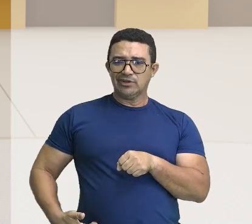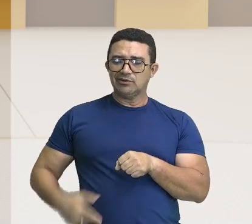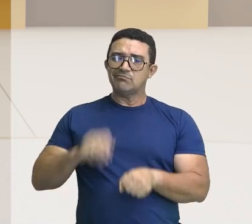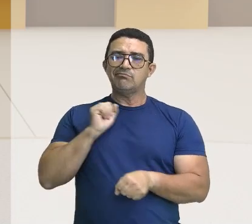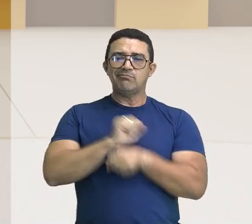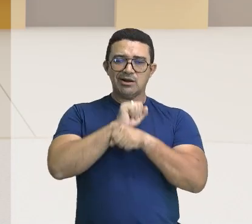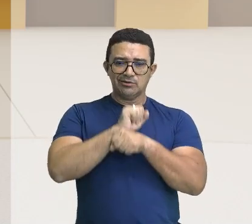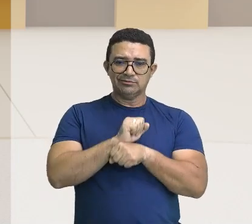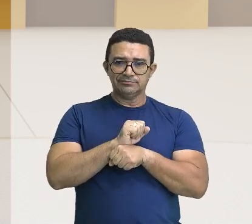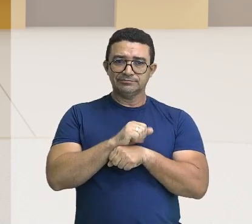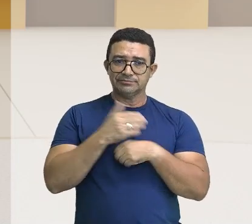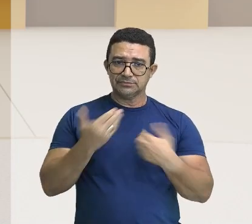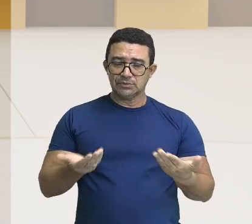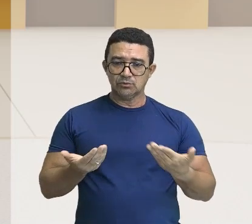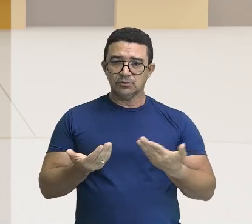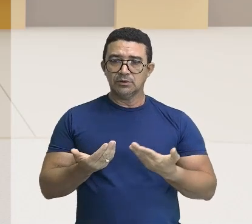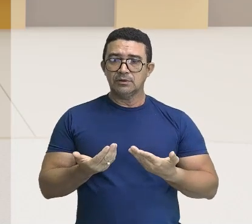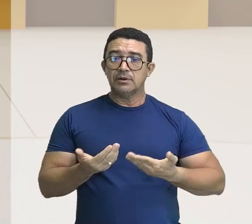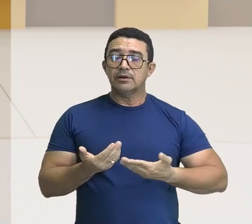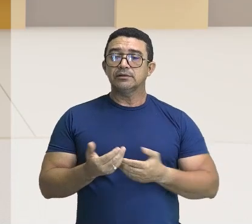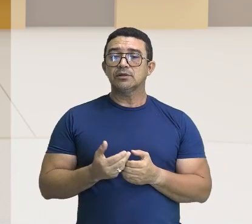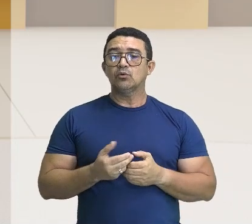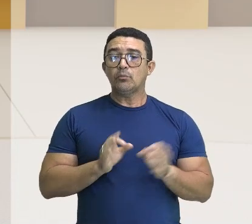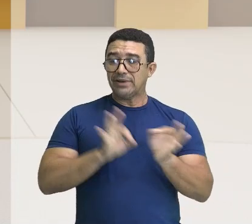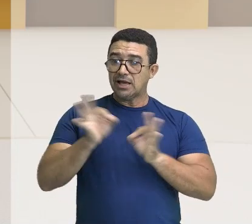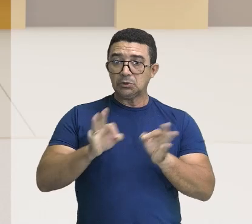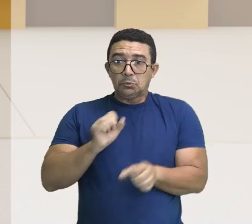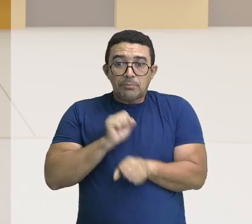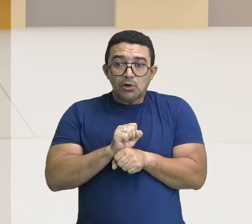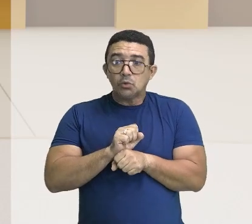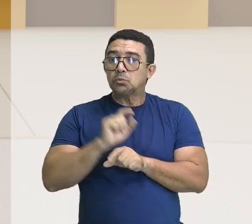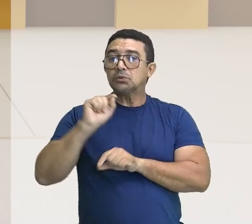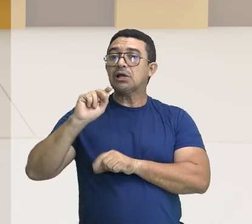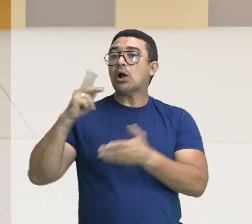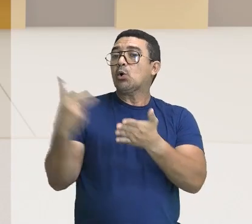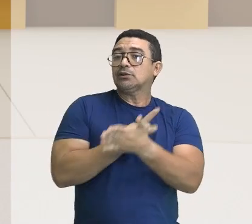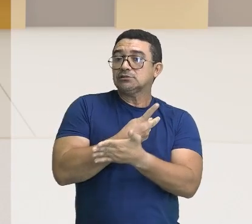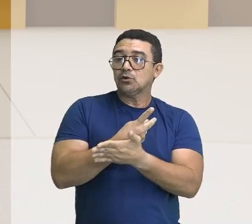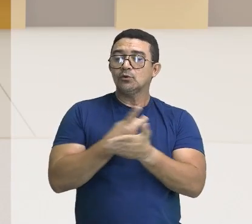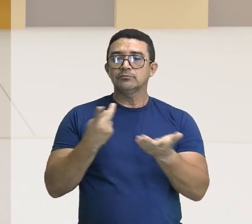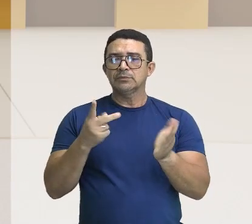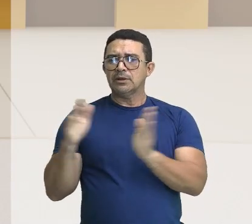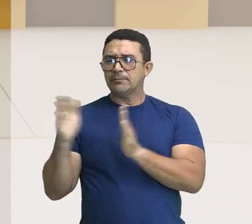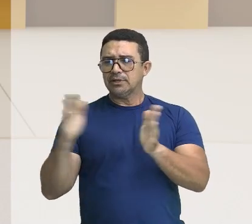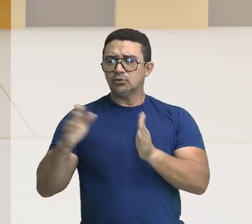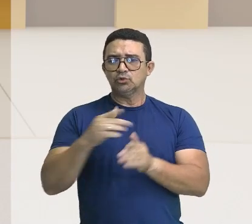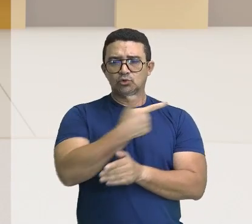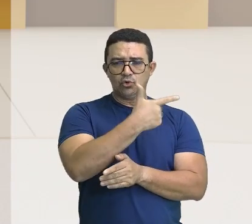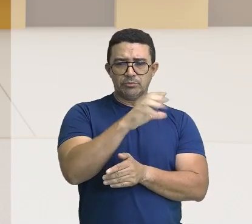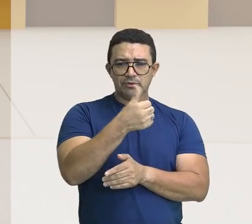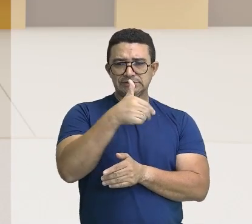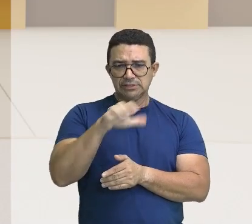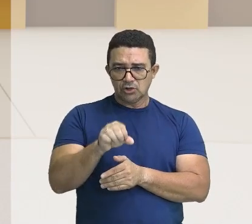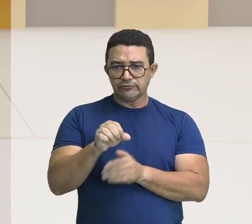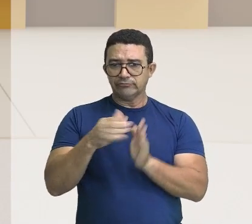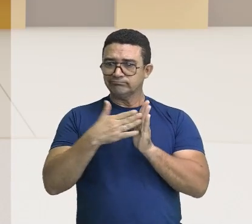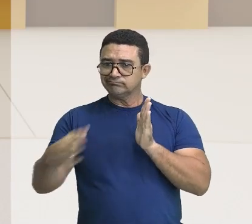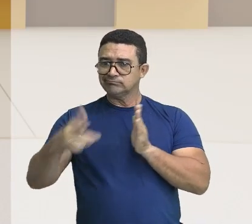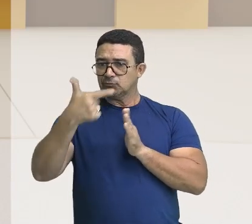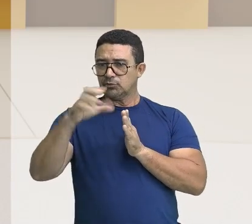era importante ter? Ele foi suspenso. E o que aconteceu entre 2019 e 2021? Mais